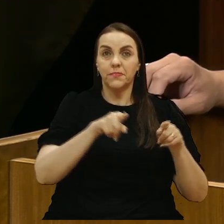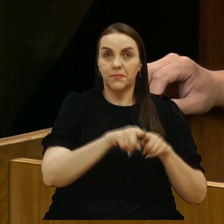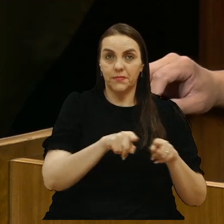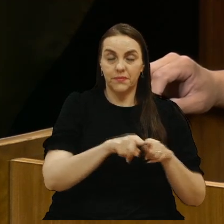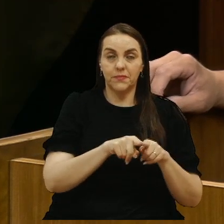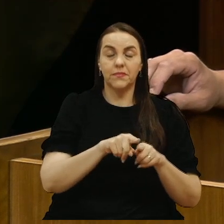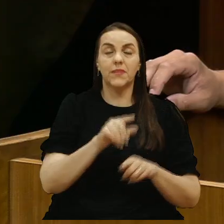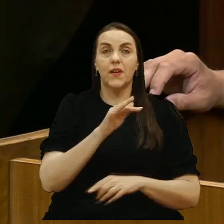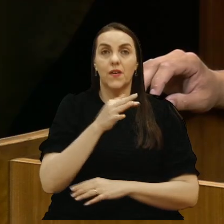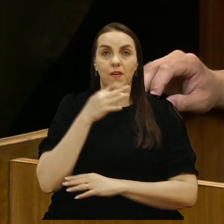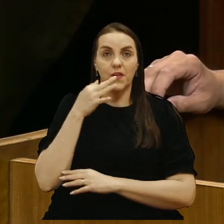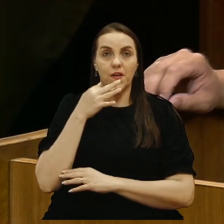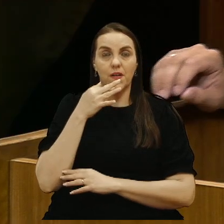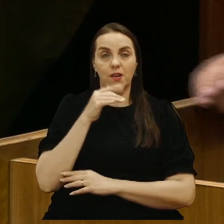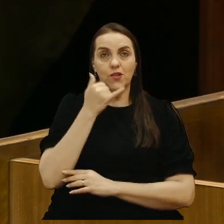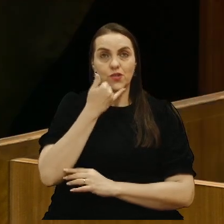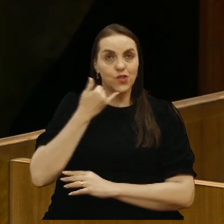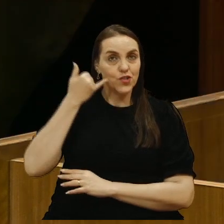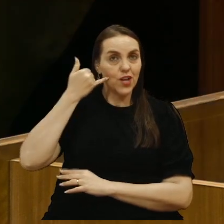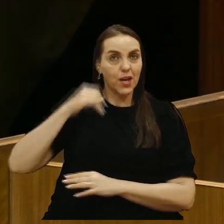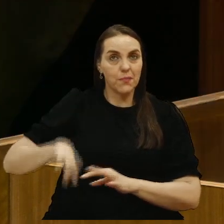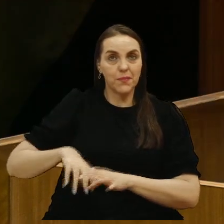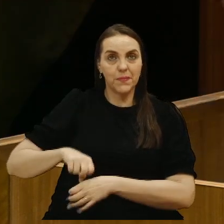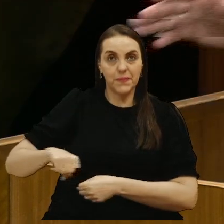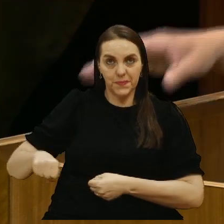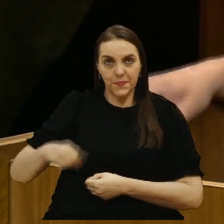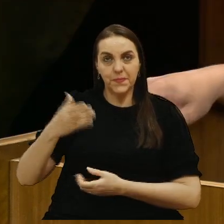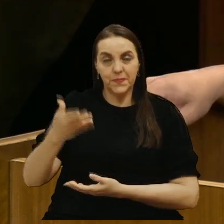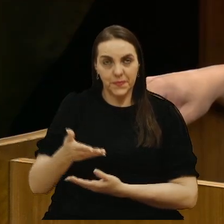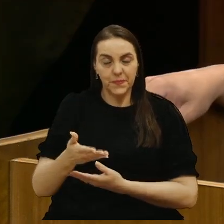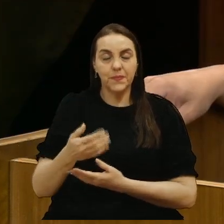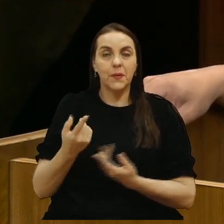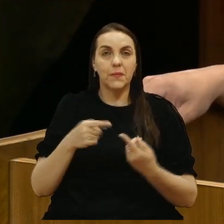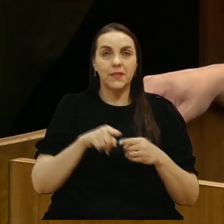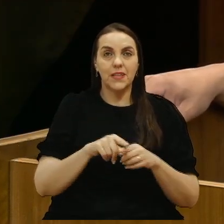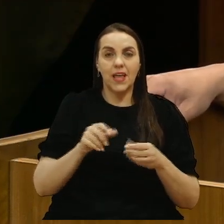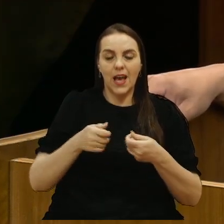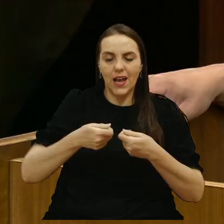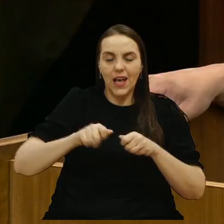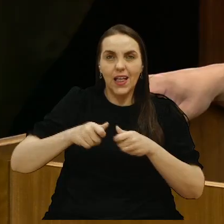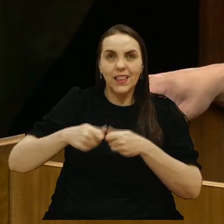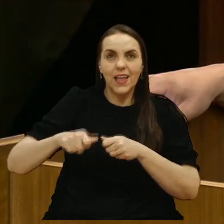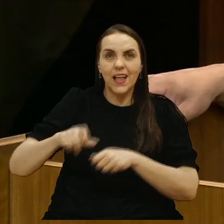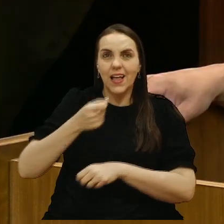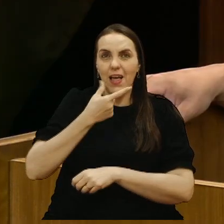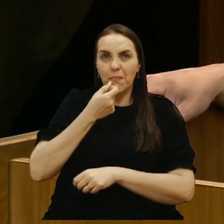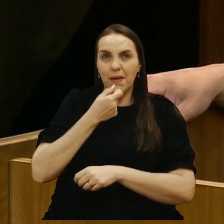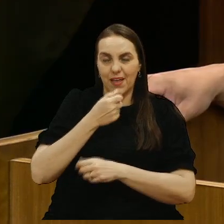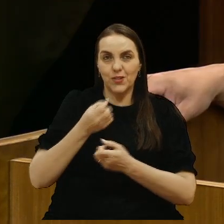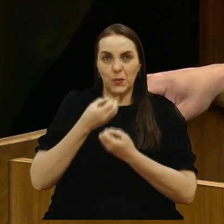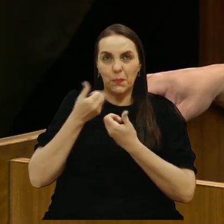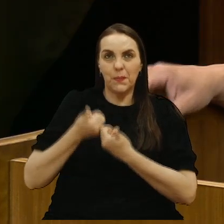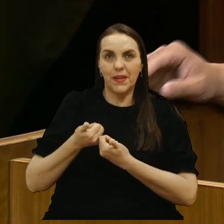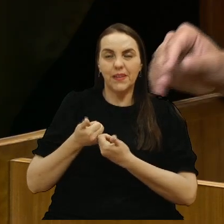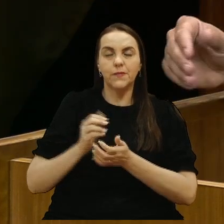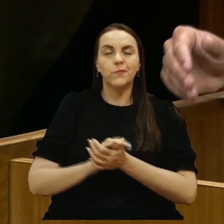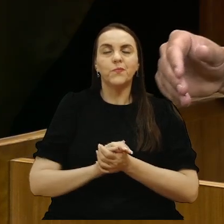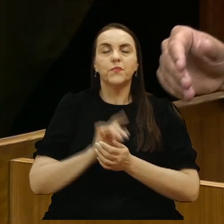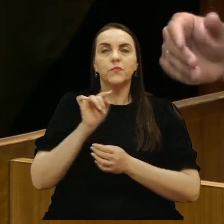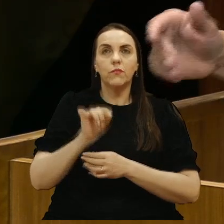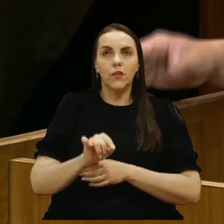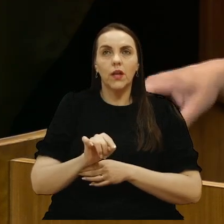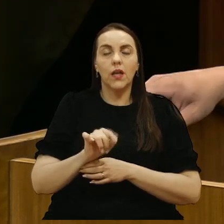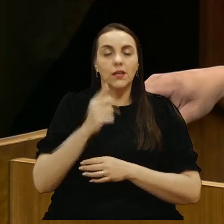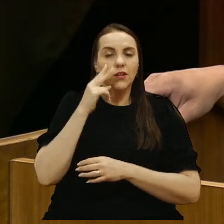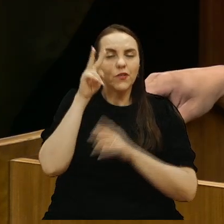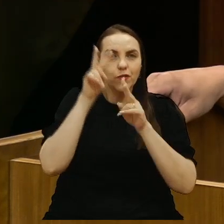esse projeto ele tinha algumas diretrizes neles e alguns objetivos. E um deles era tornar